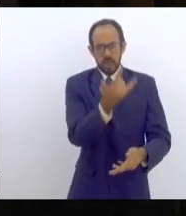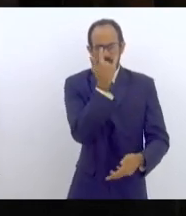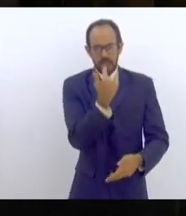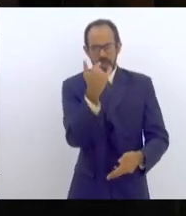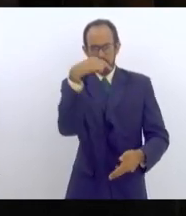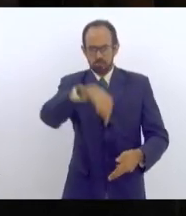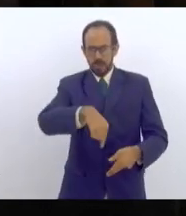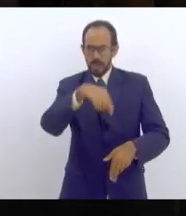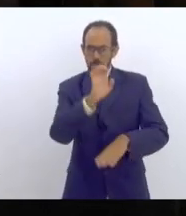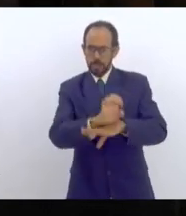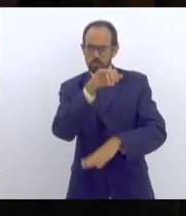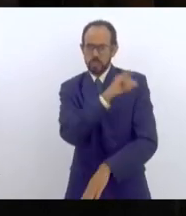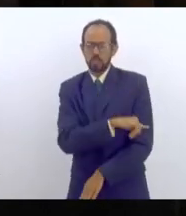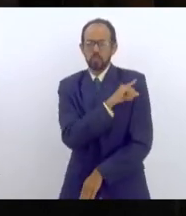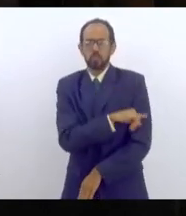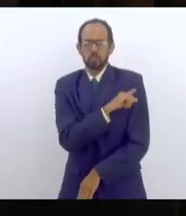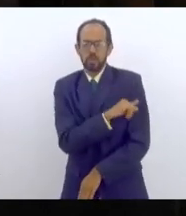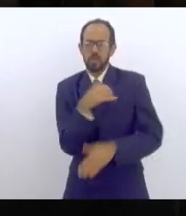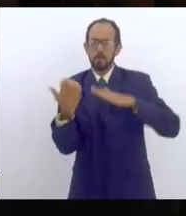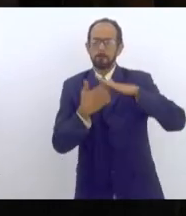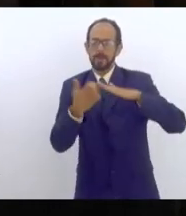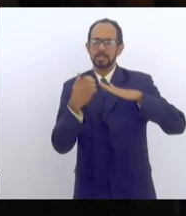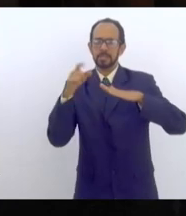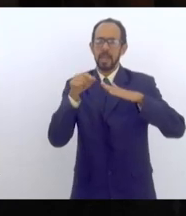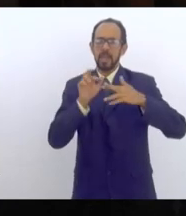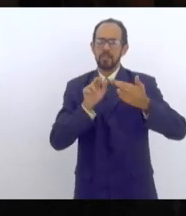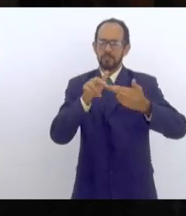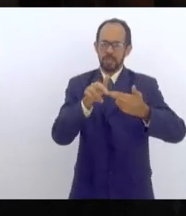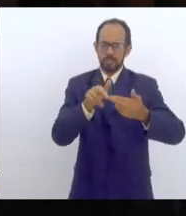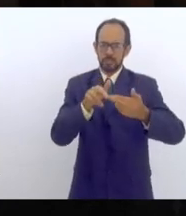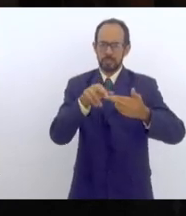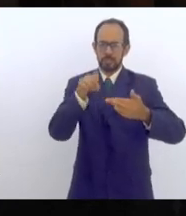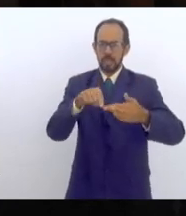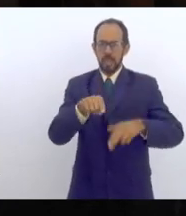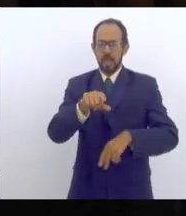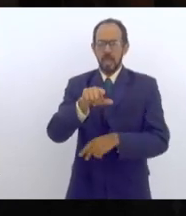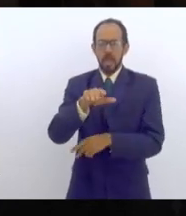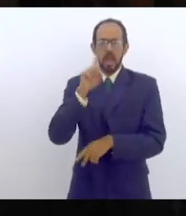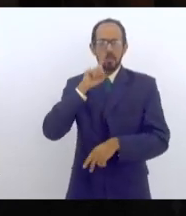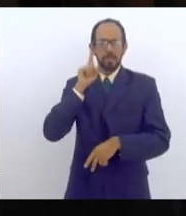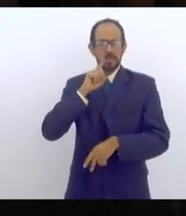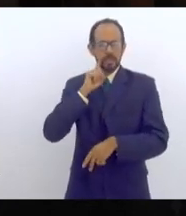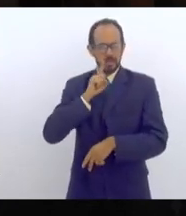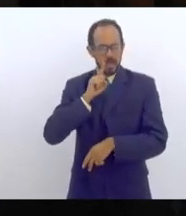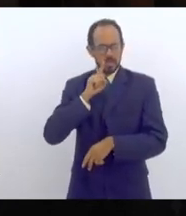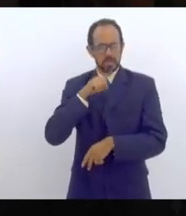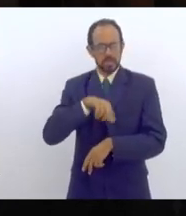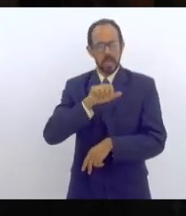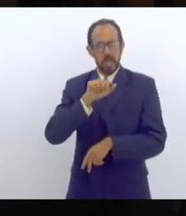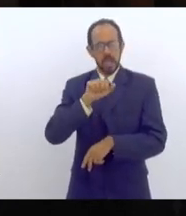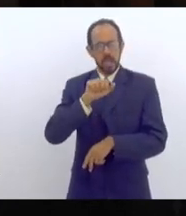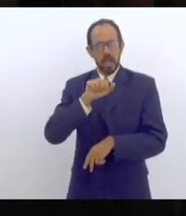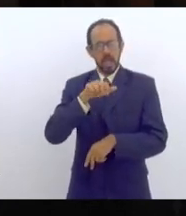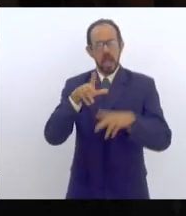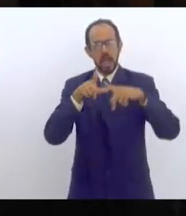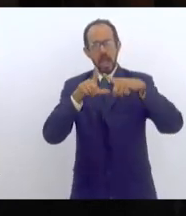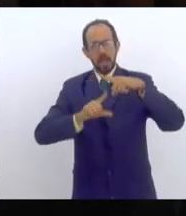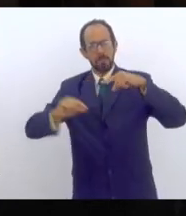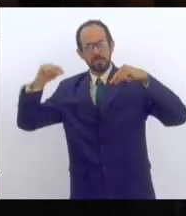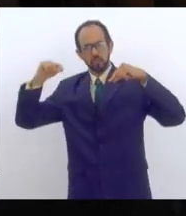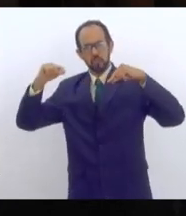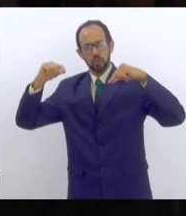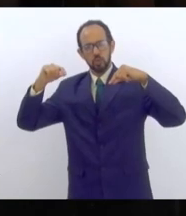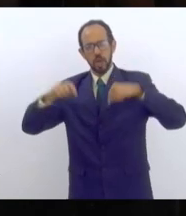fluminense empresas que são referências no mundo, como a americana Amazon, como a indiana EPL,